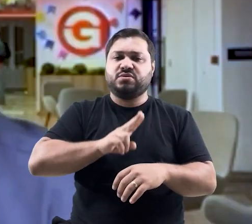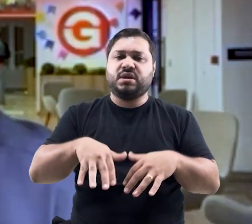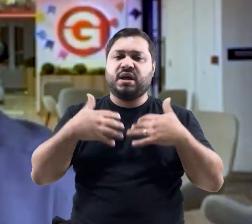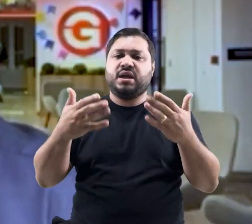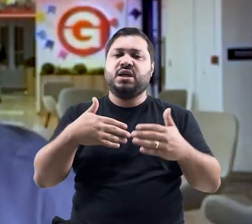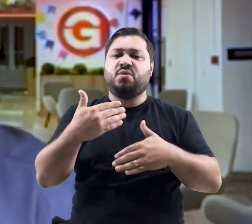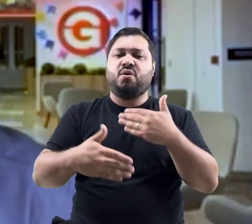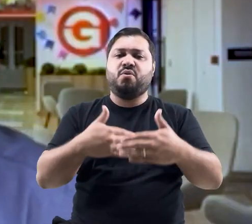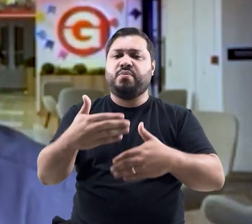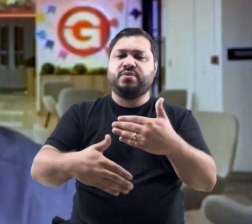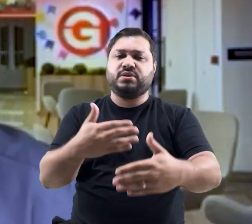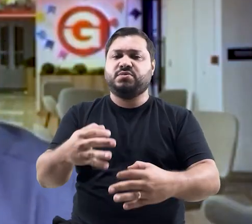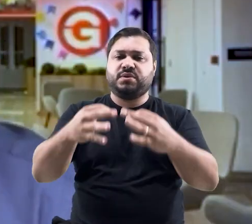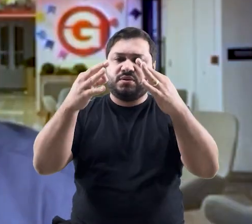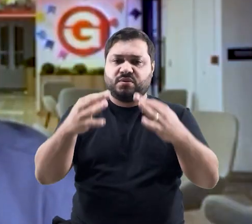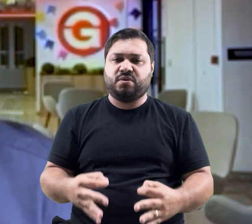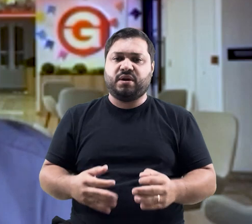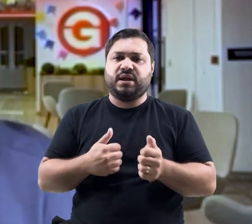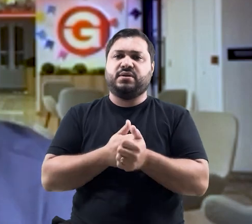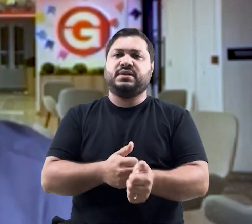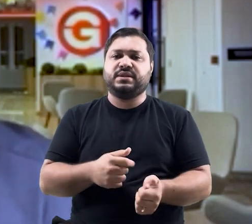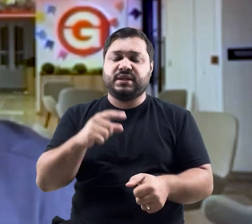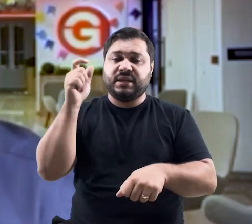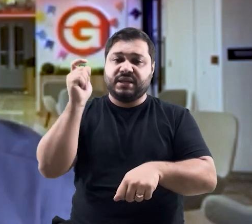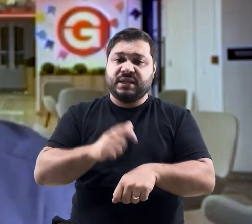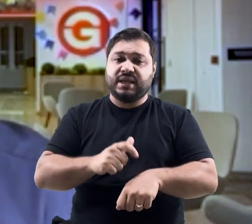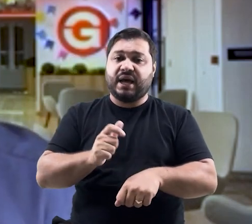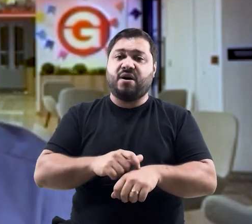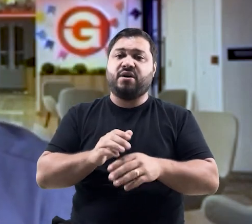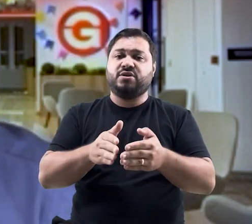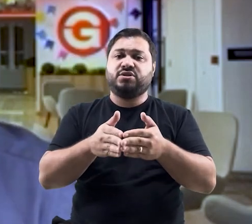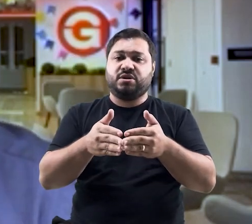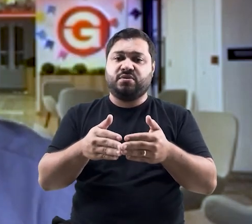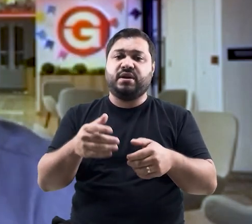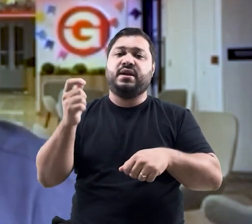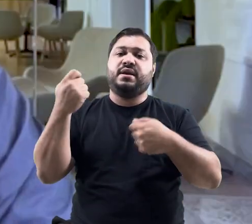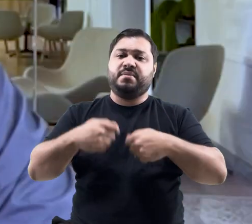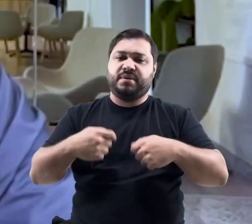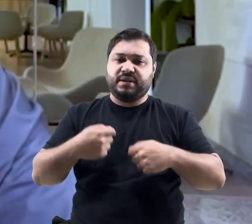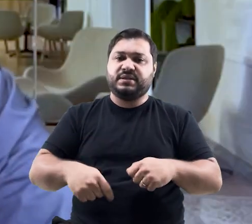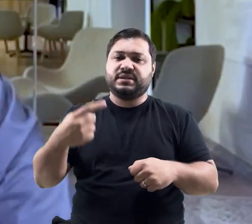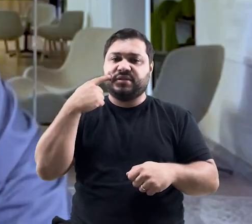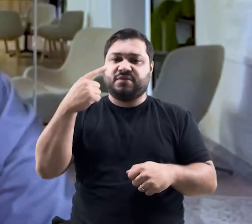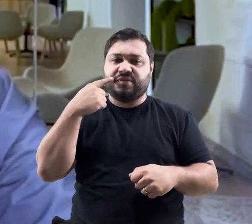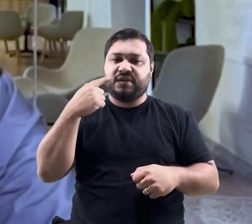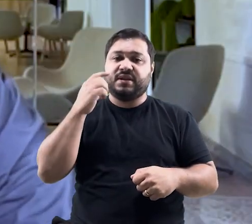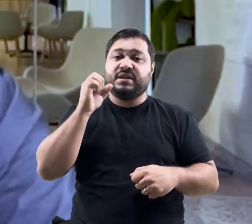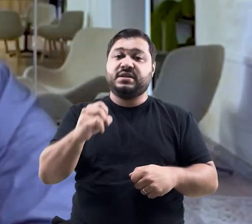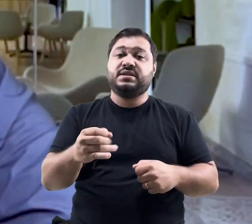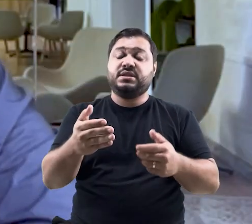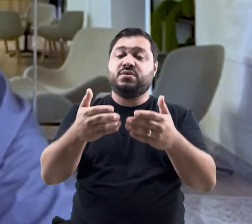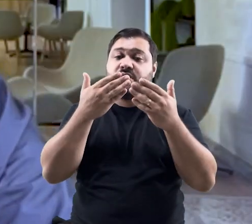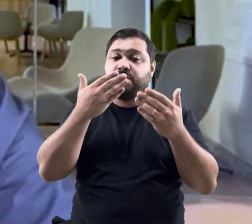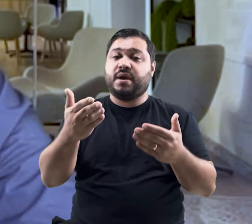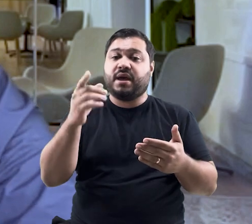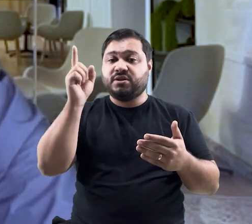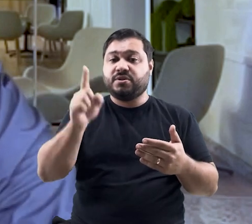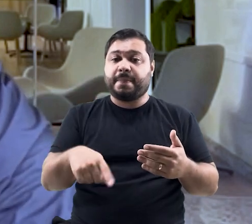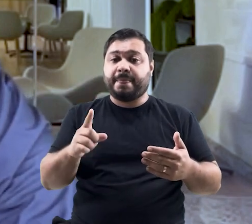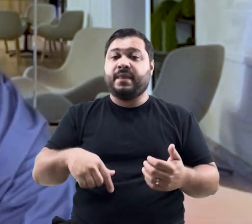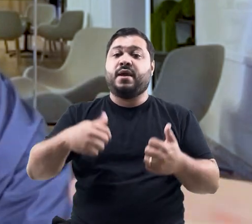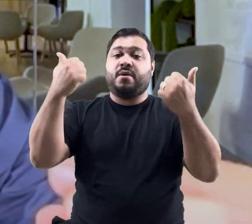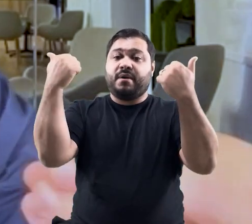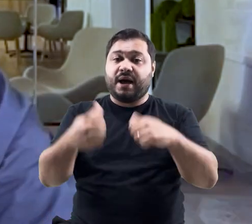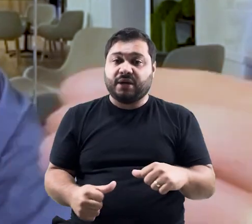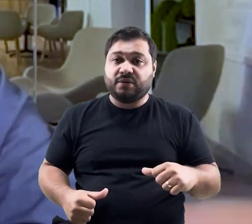argumentos usar e qual o procedimento correto a seguir na hora de recorrer. É necessário verificar se o que se pede